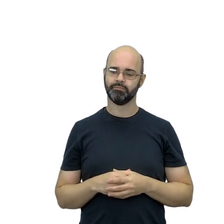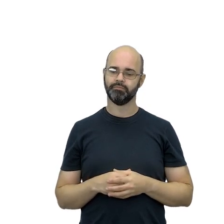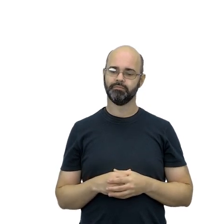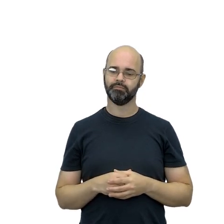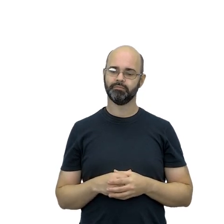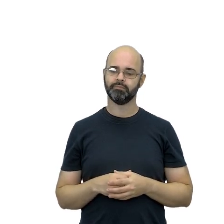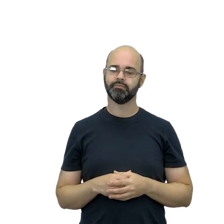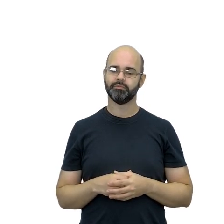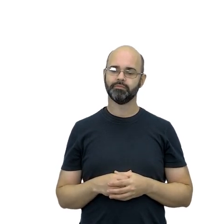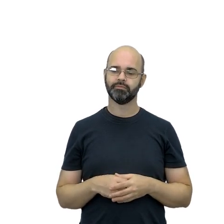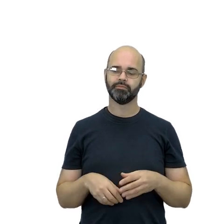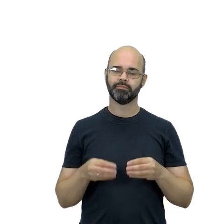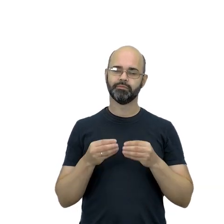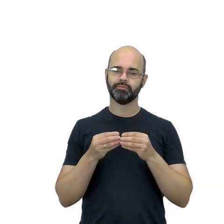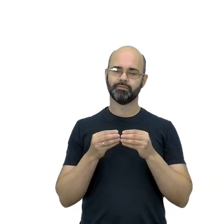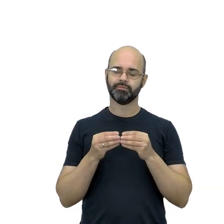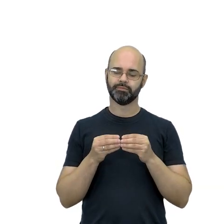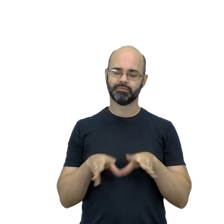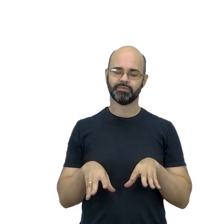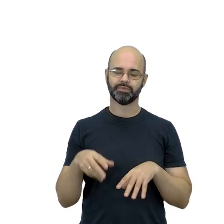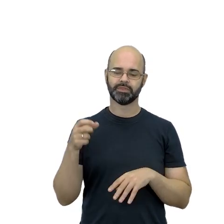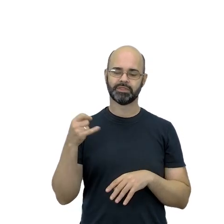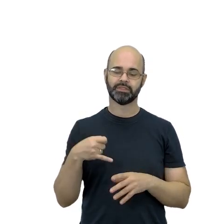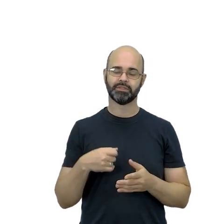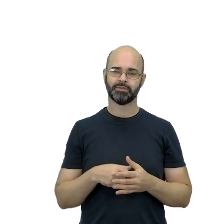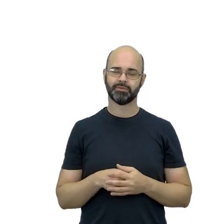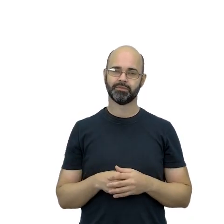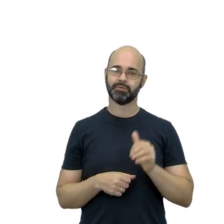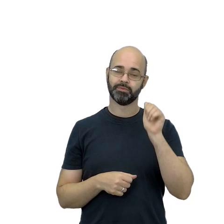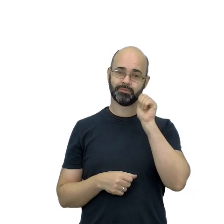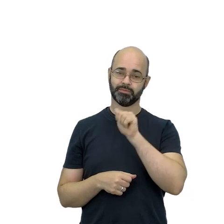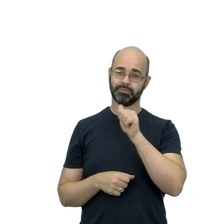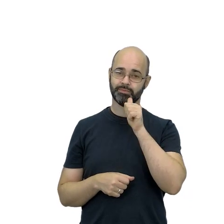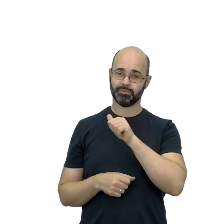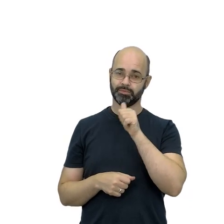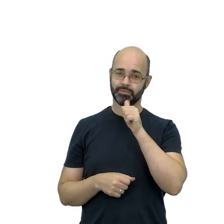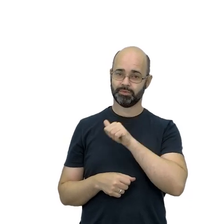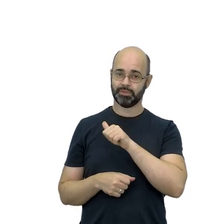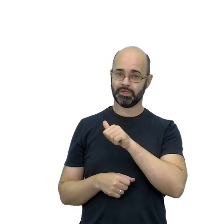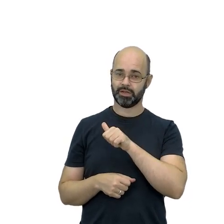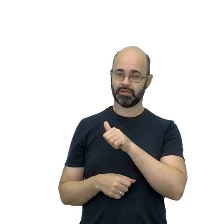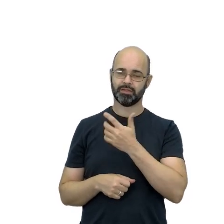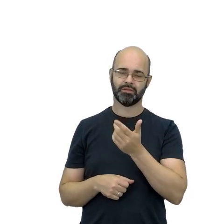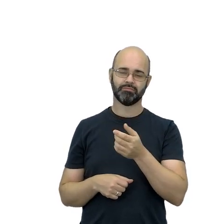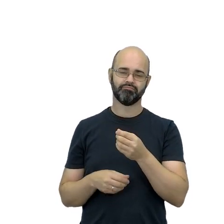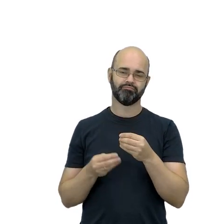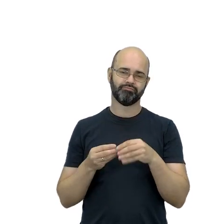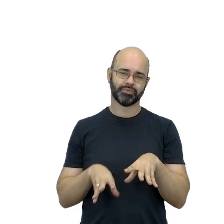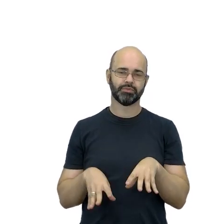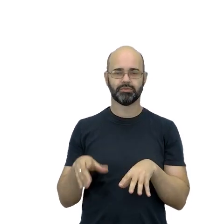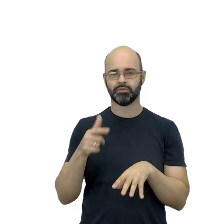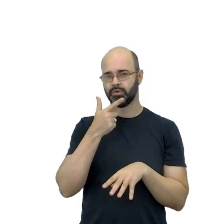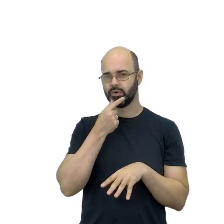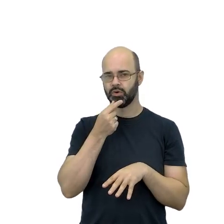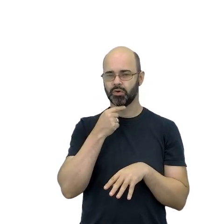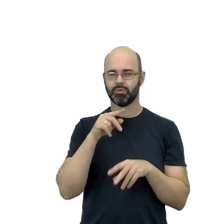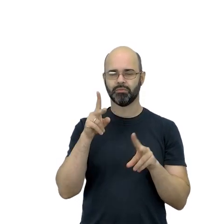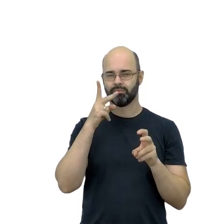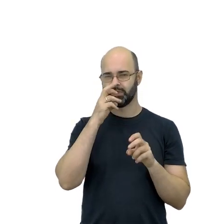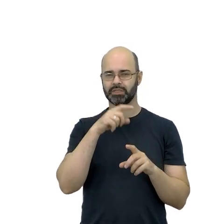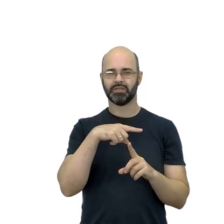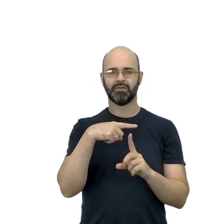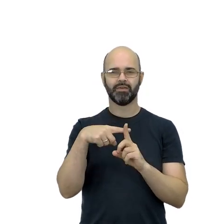é prejudicial, né, às mulheres em relação aos homens, né? Eu